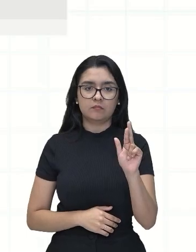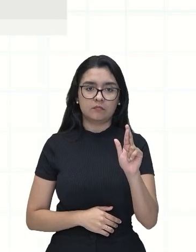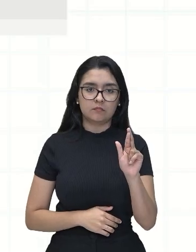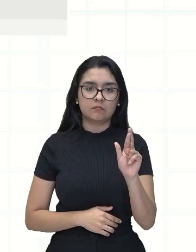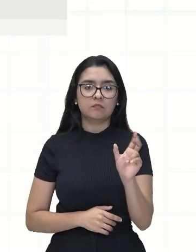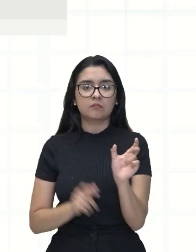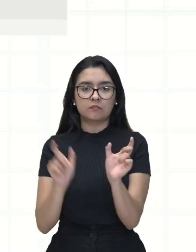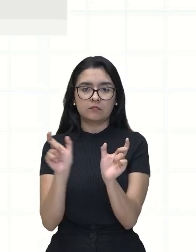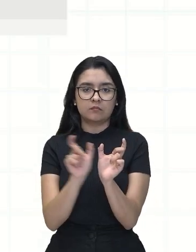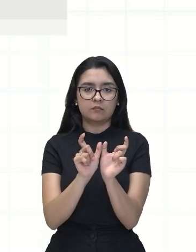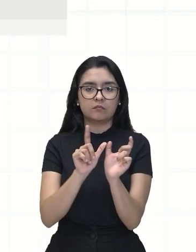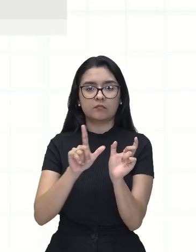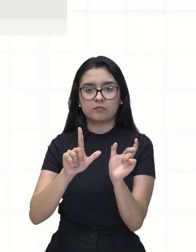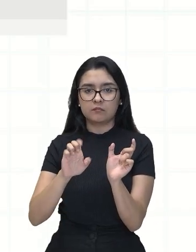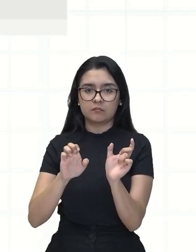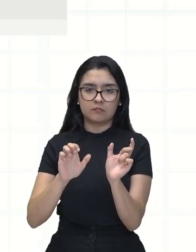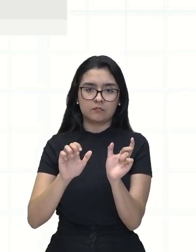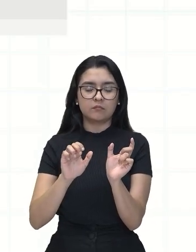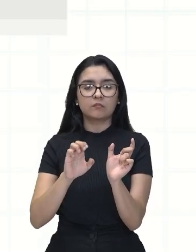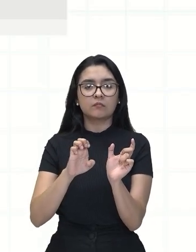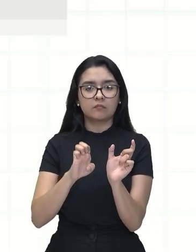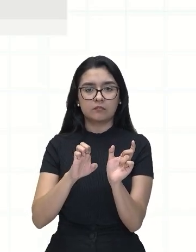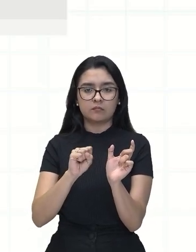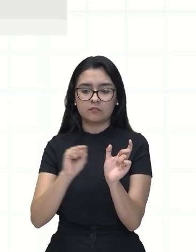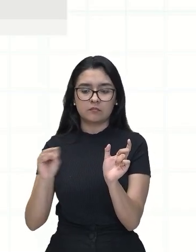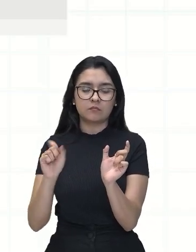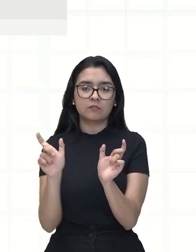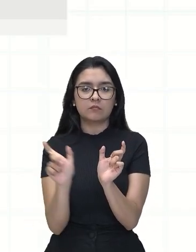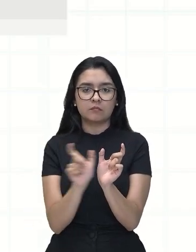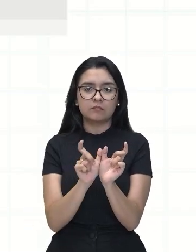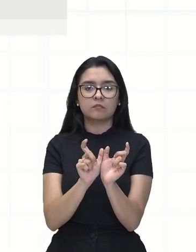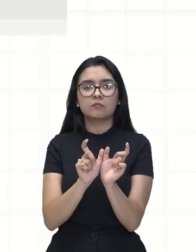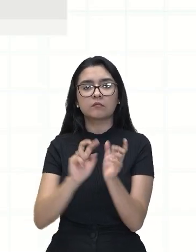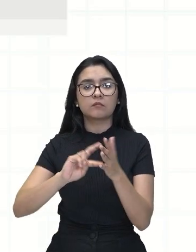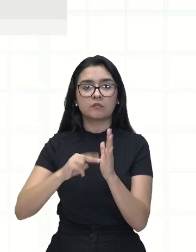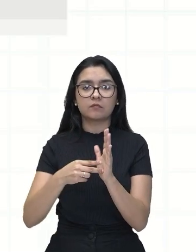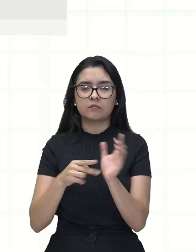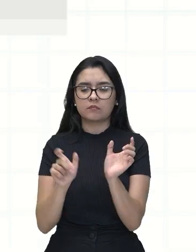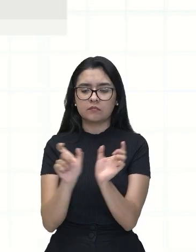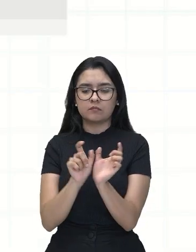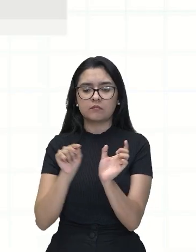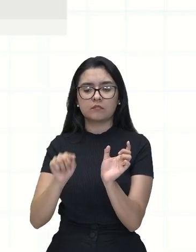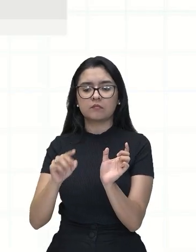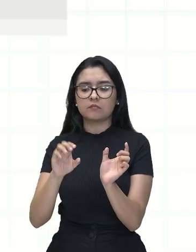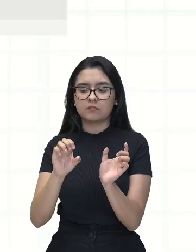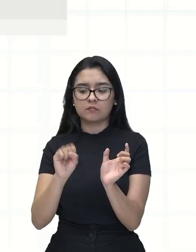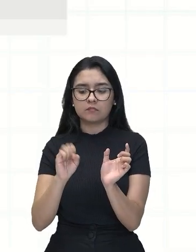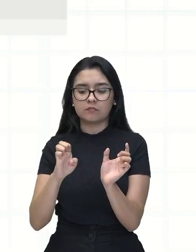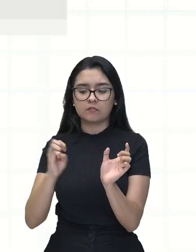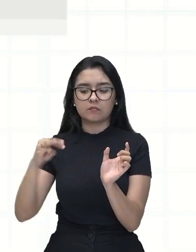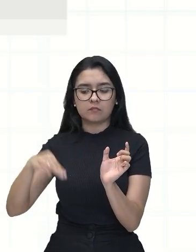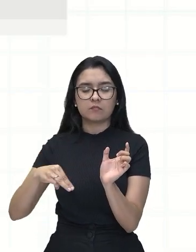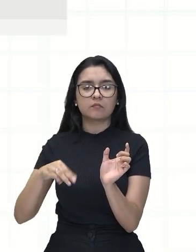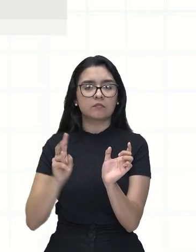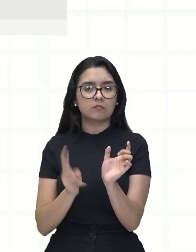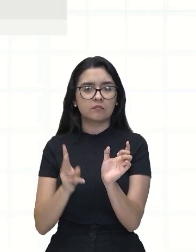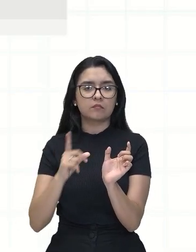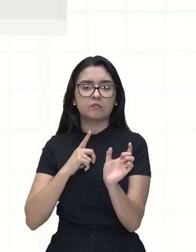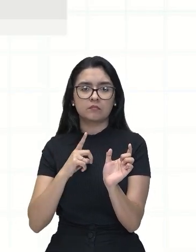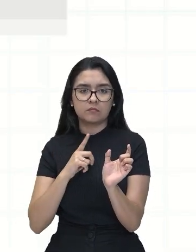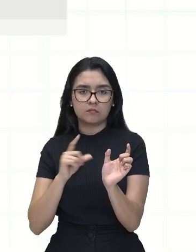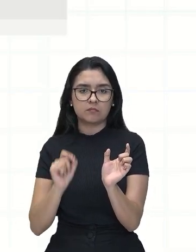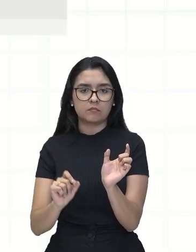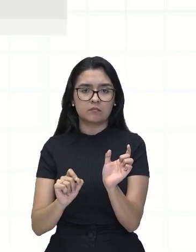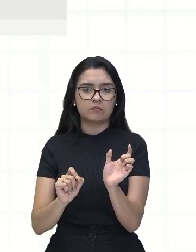o sufixo que significa sem. Então, preste atenção, toda vez que a palavra vier